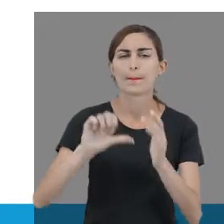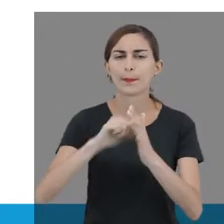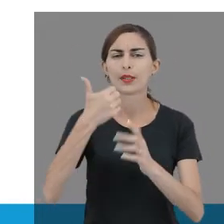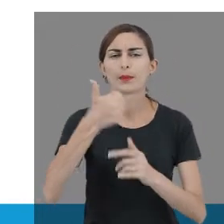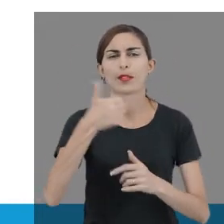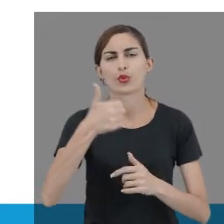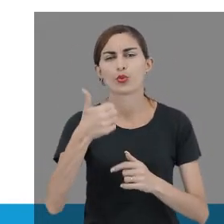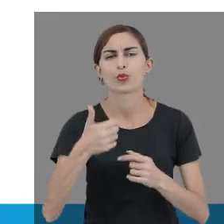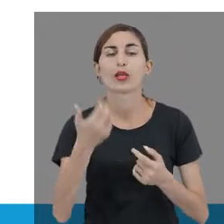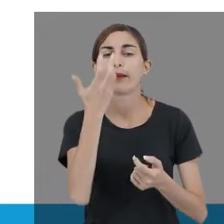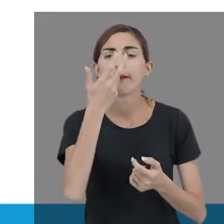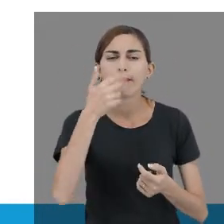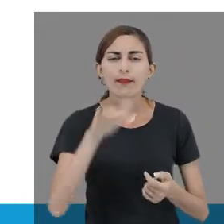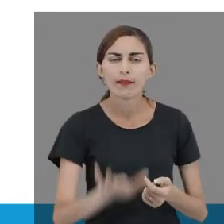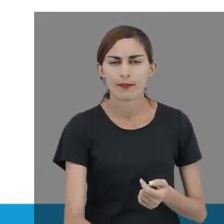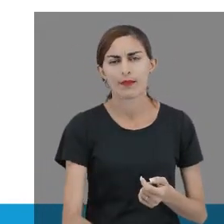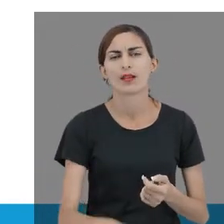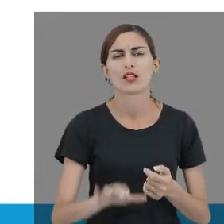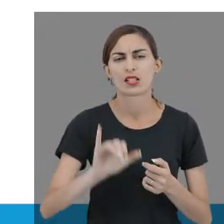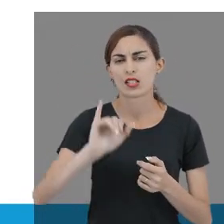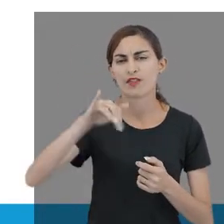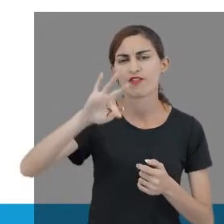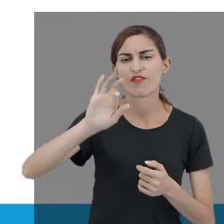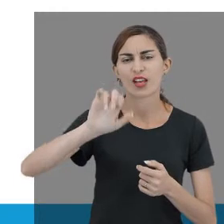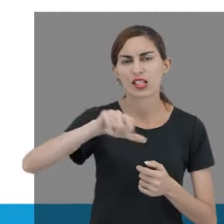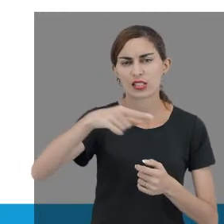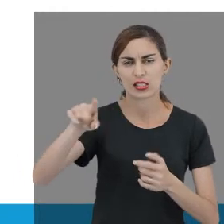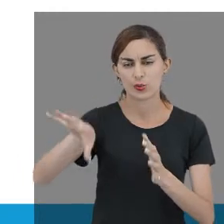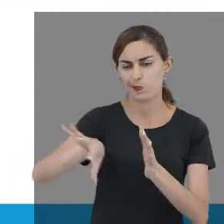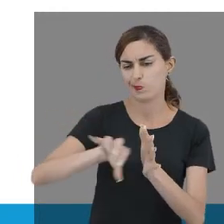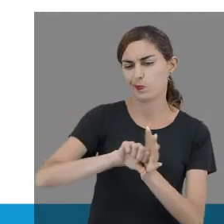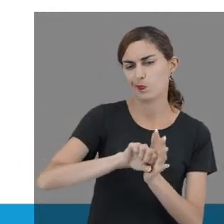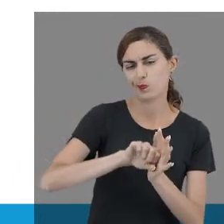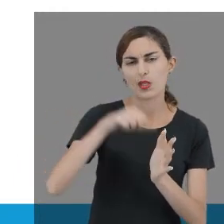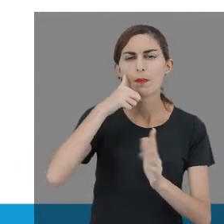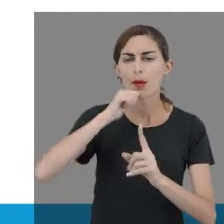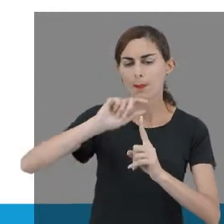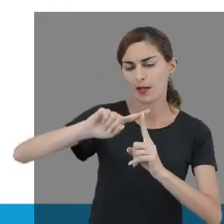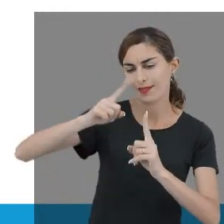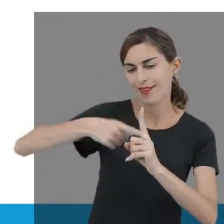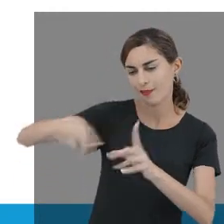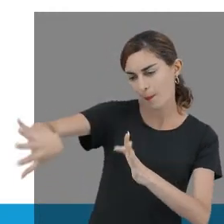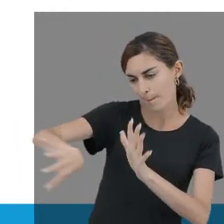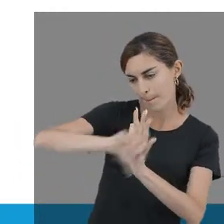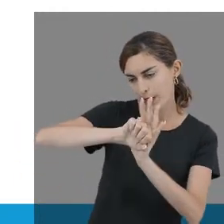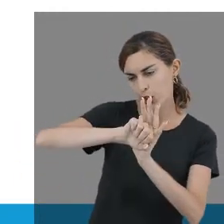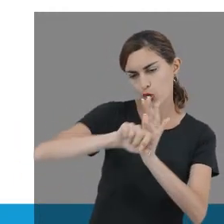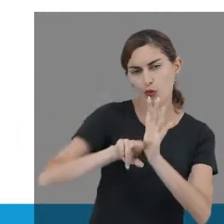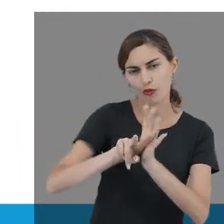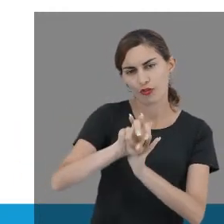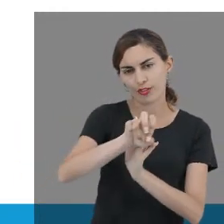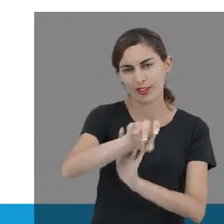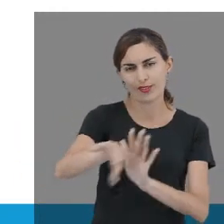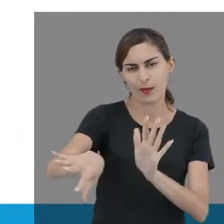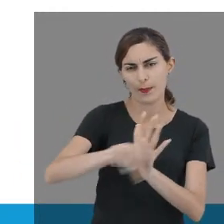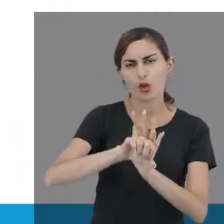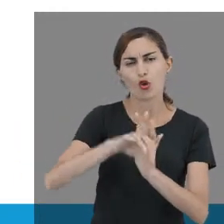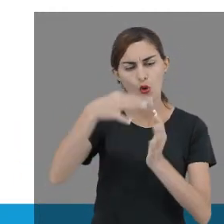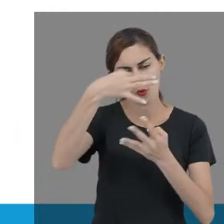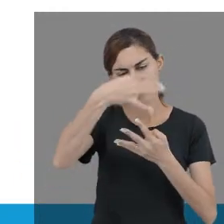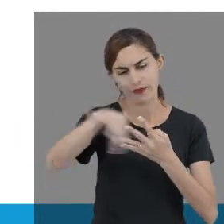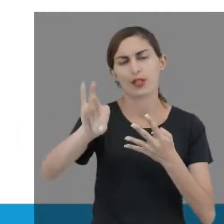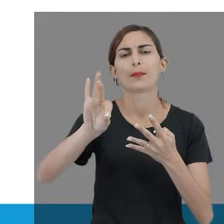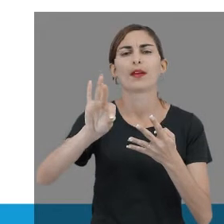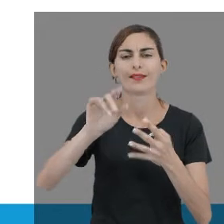Primeiro, crianças expostas à infecção pelo vírus. Então, se a mãe foi exposta ao vírus, se a gente tem a infecção